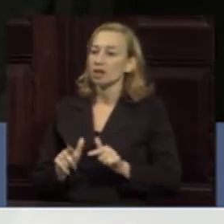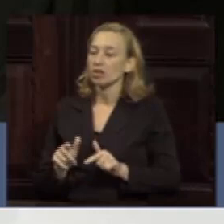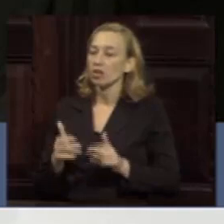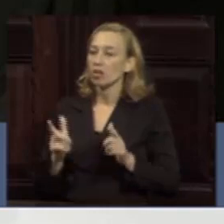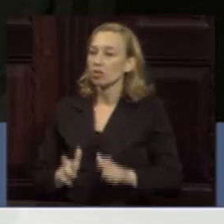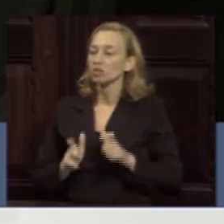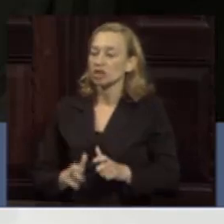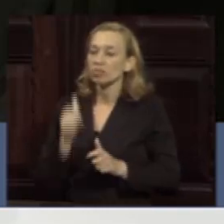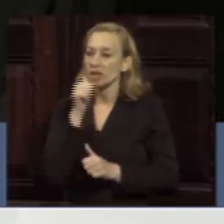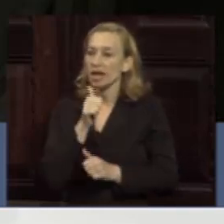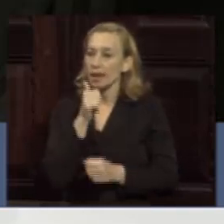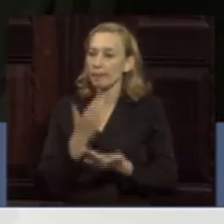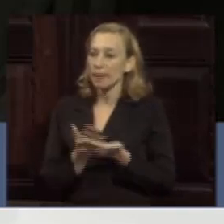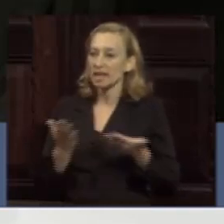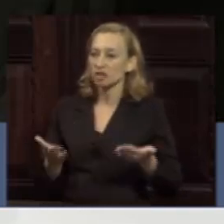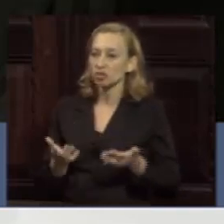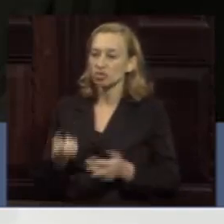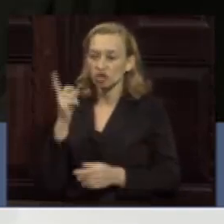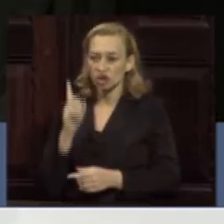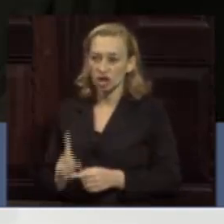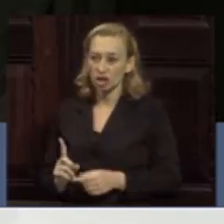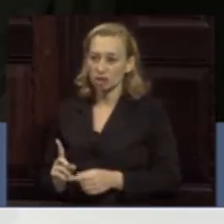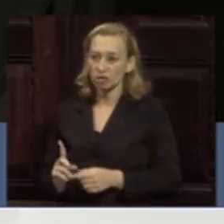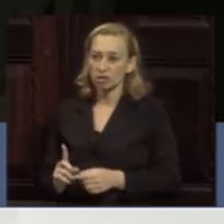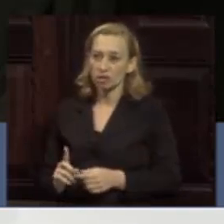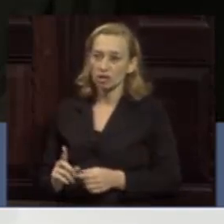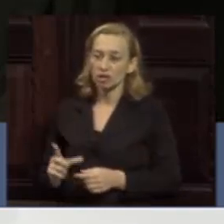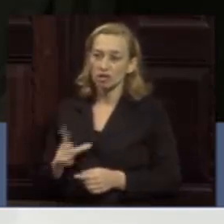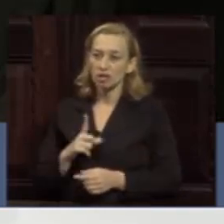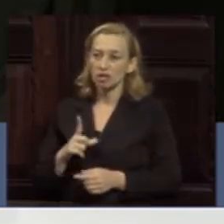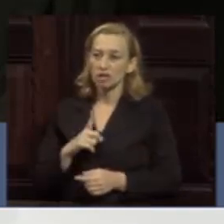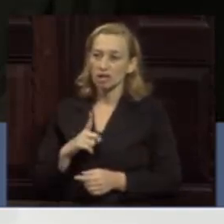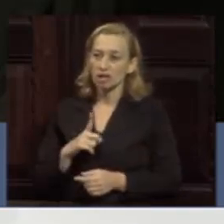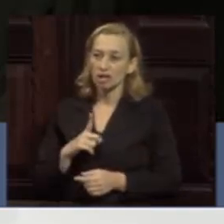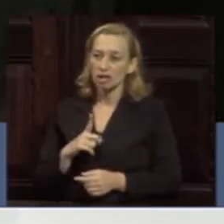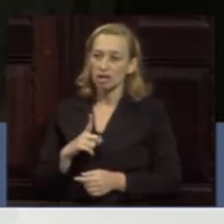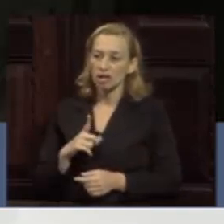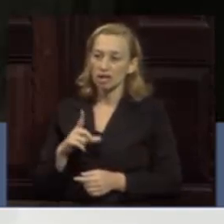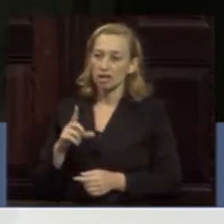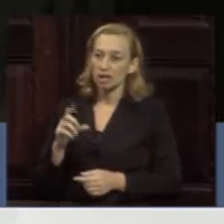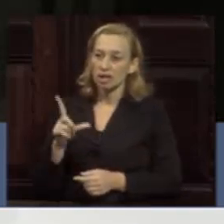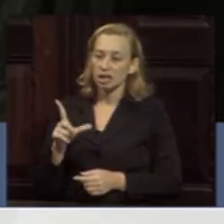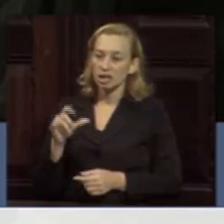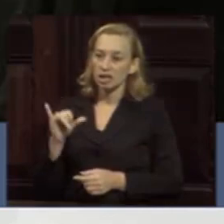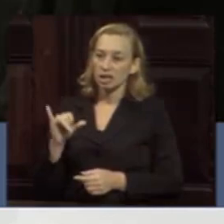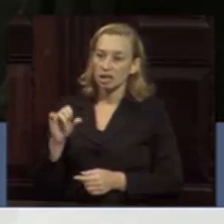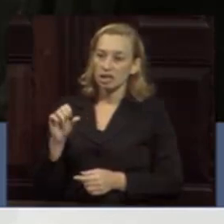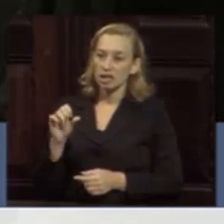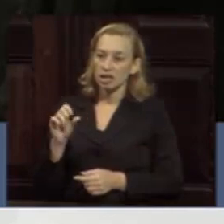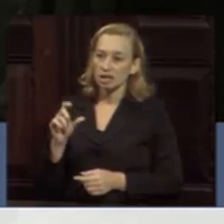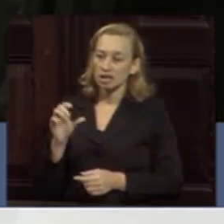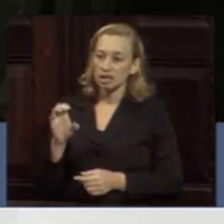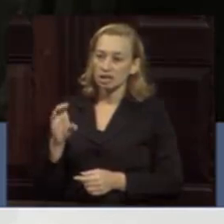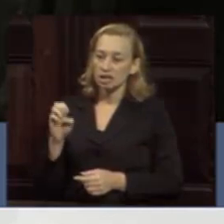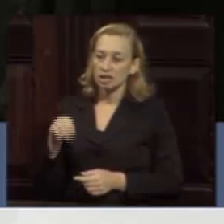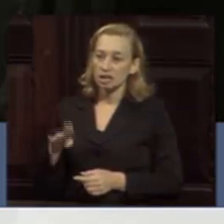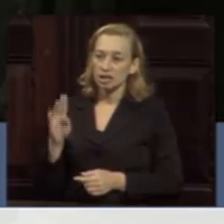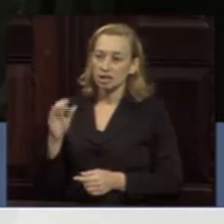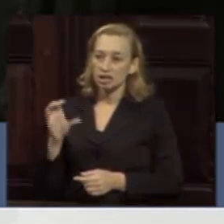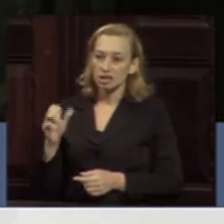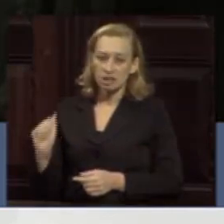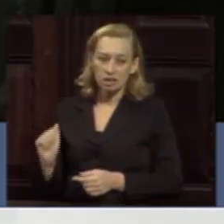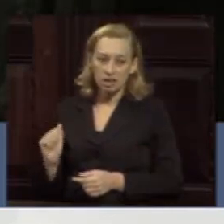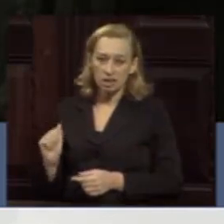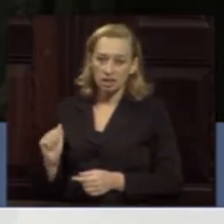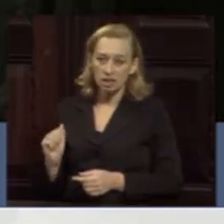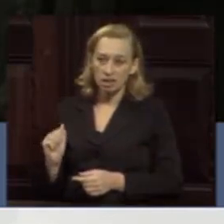ter licença, o direito de fazer um aborto, quando na realidade essa mulher está levando dentro